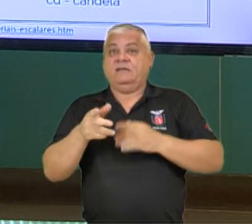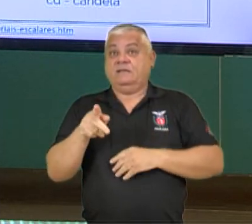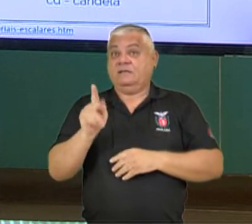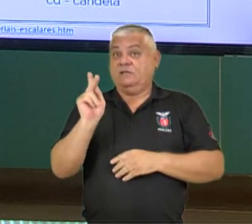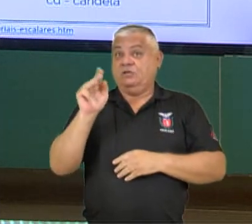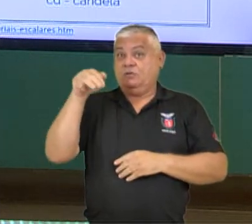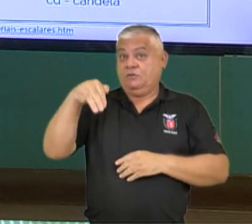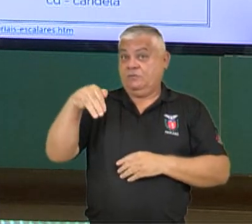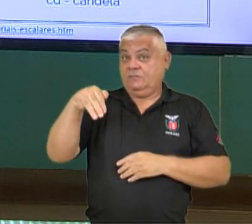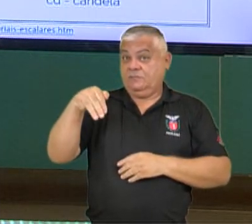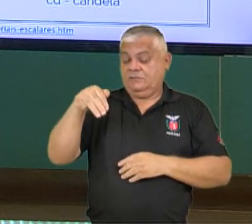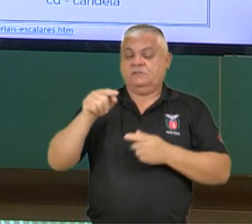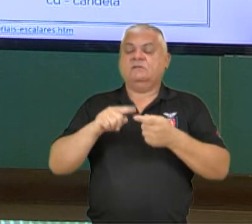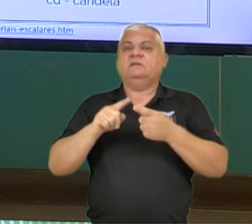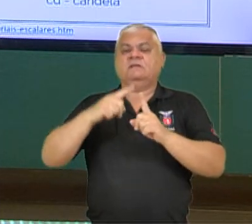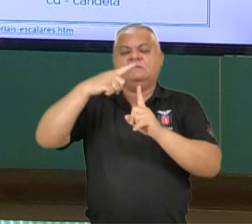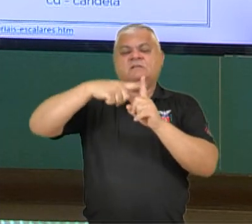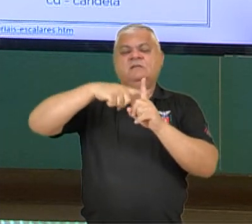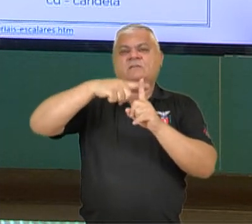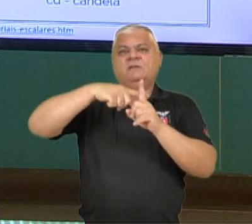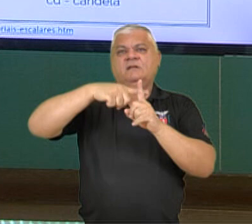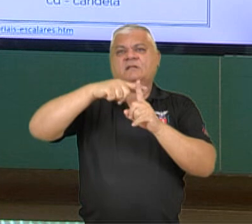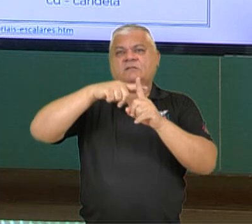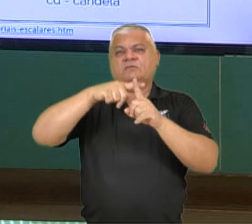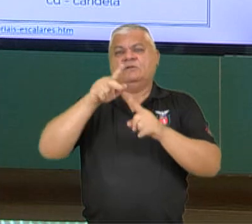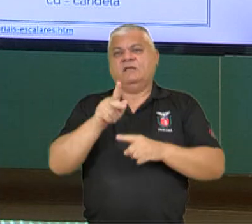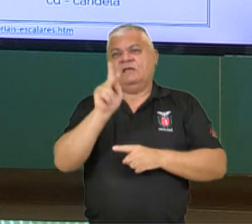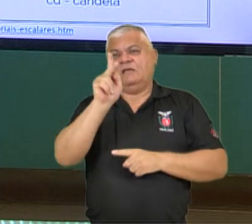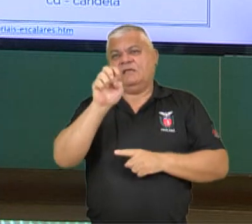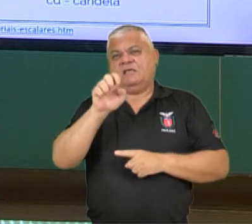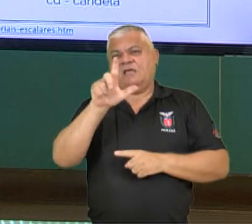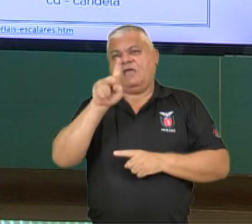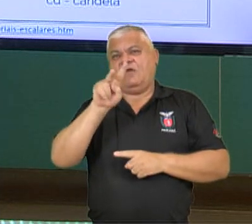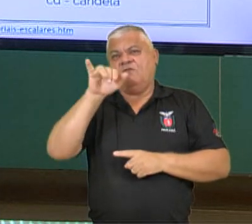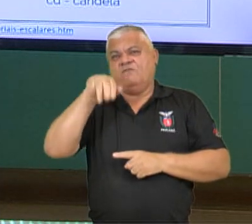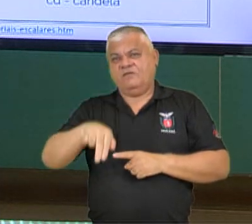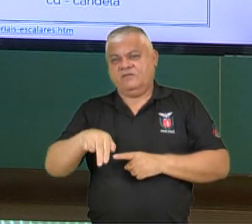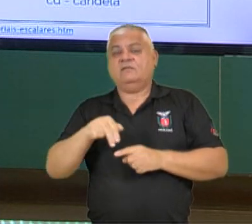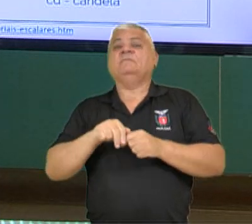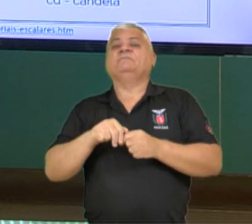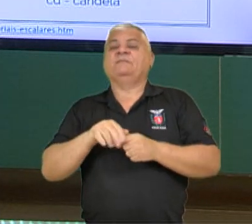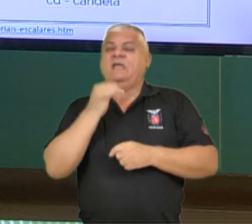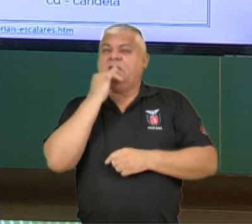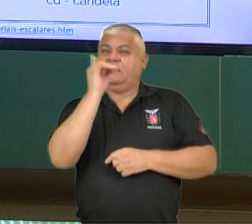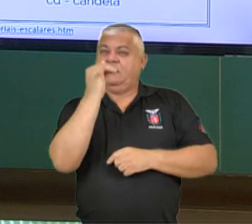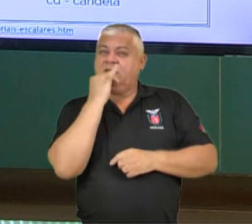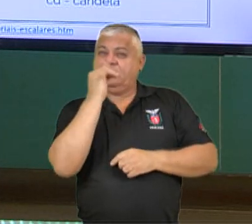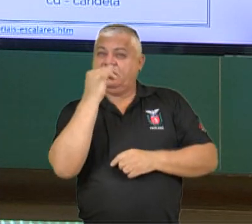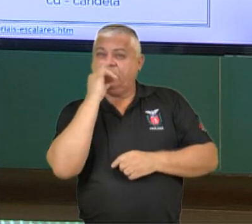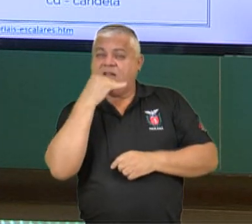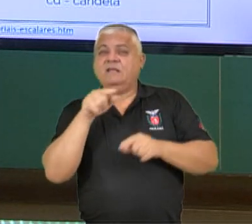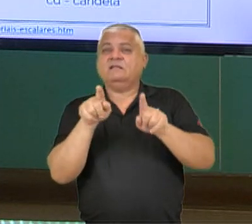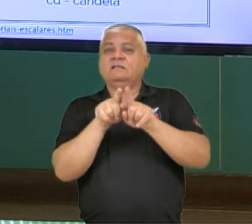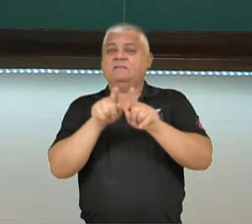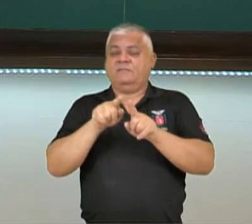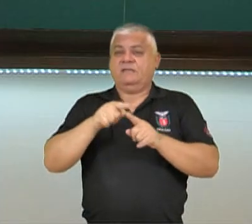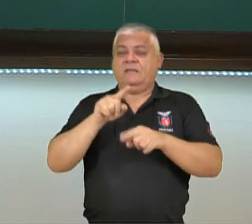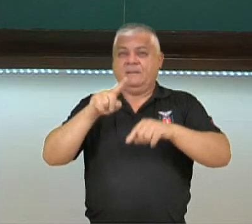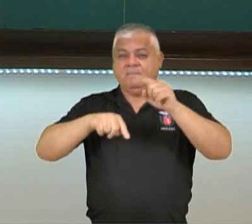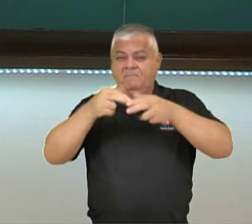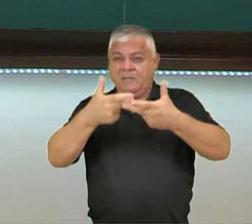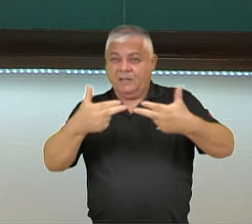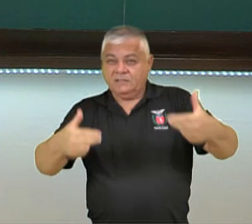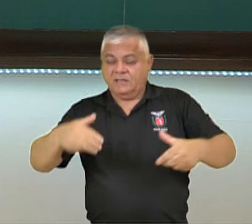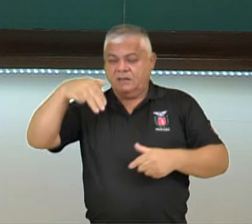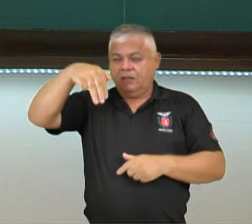a temperatura medida em Kelvin, a corrente elétrica medida em ampere, a quantidade de matéria em mol e a